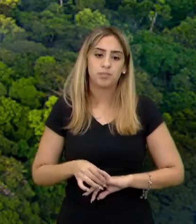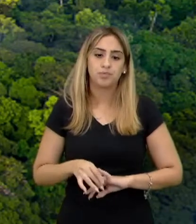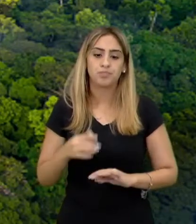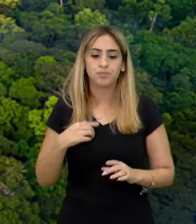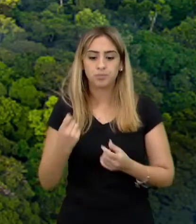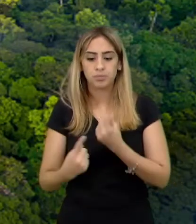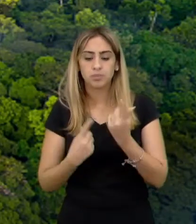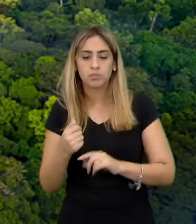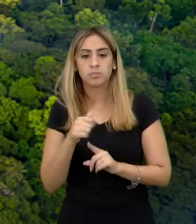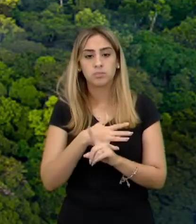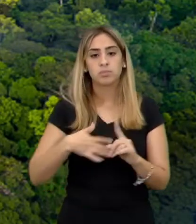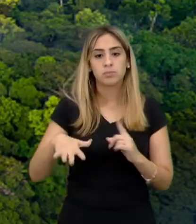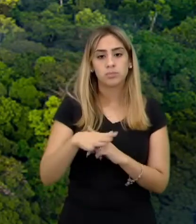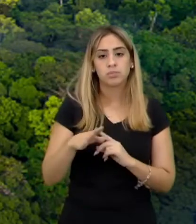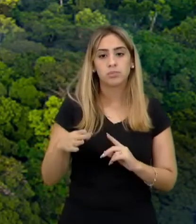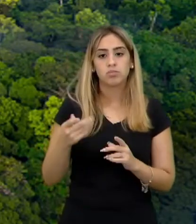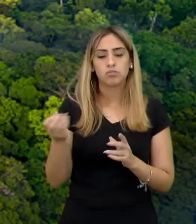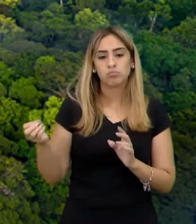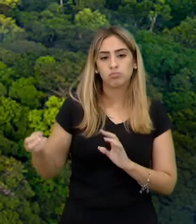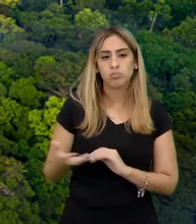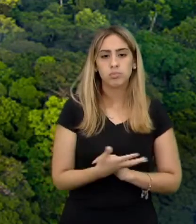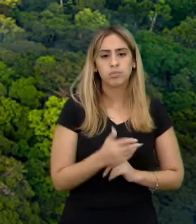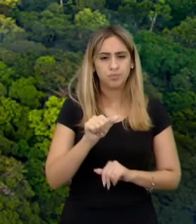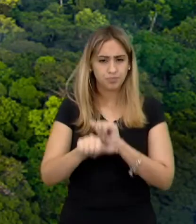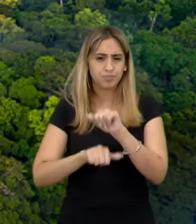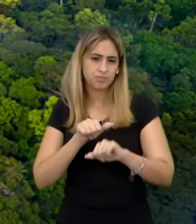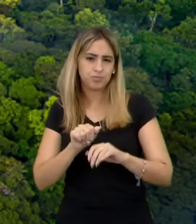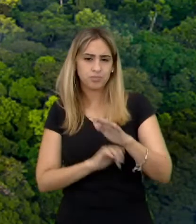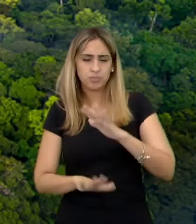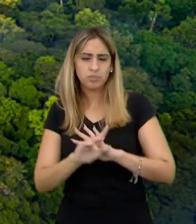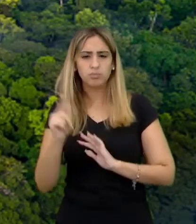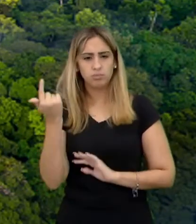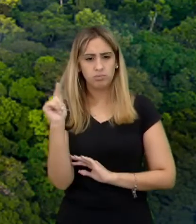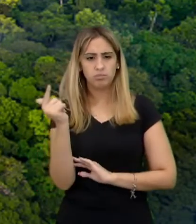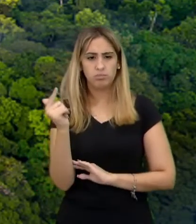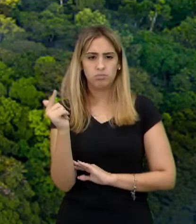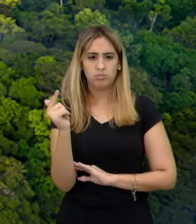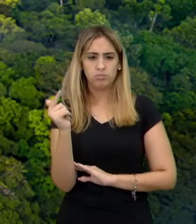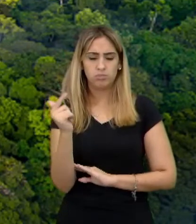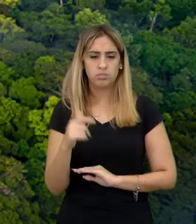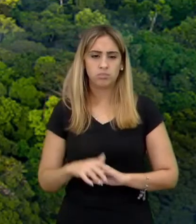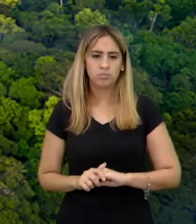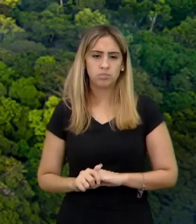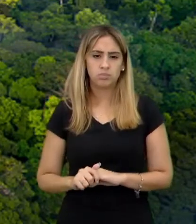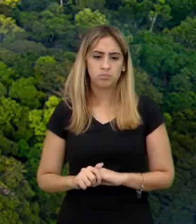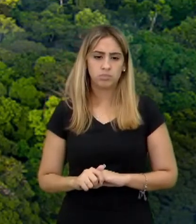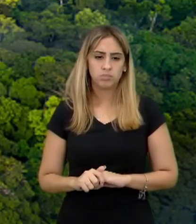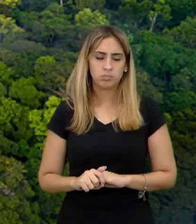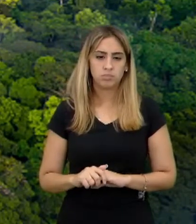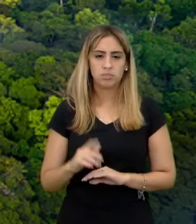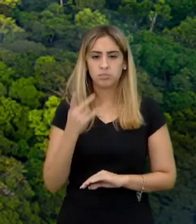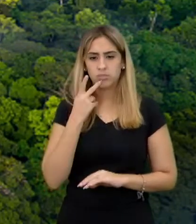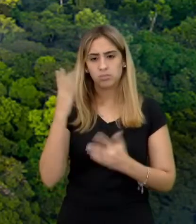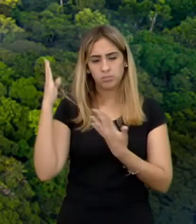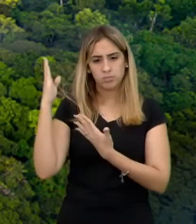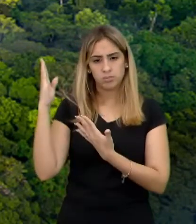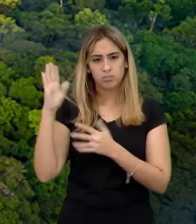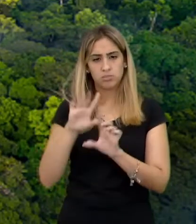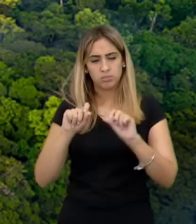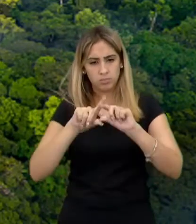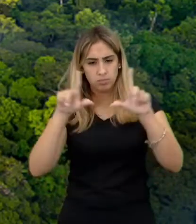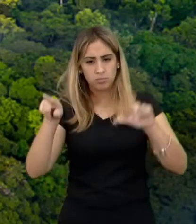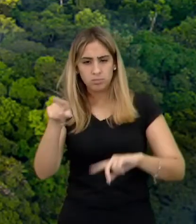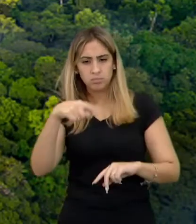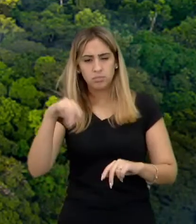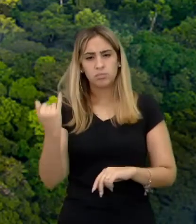as demandas da sociedade moderna alteram o espaço geográfico, né? Então eu vou deixar essa imagem na tela, que eu acho que ela é